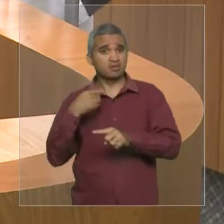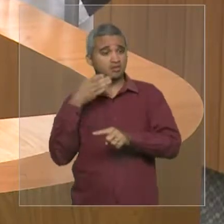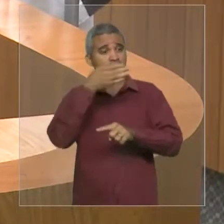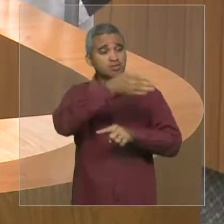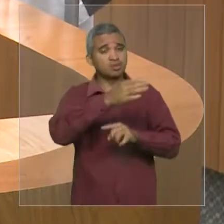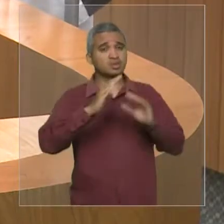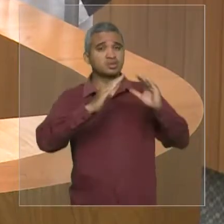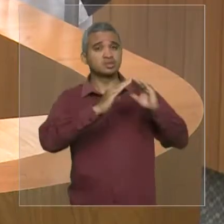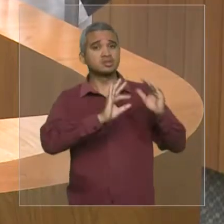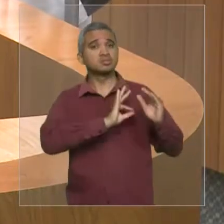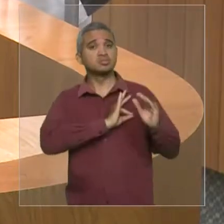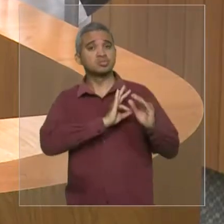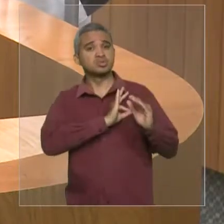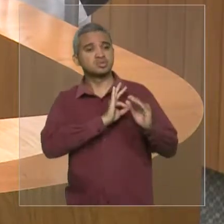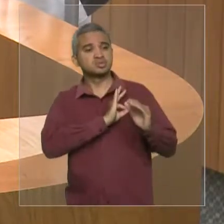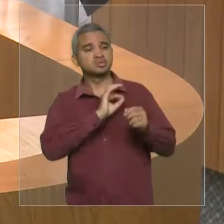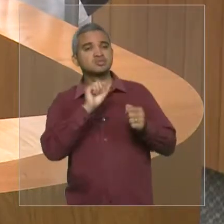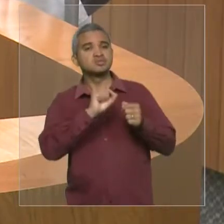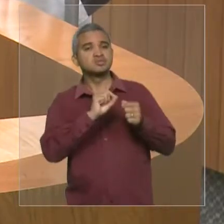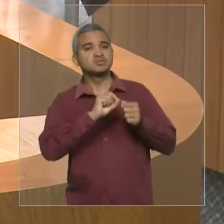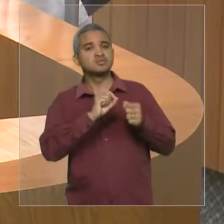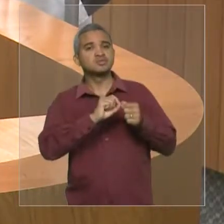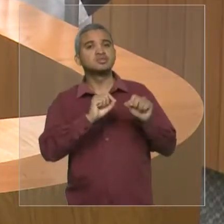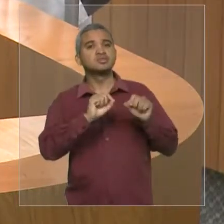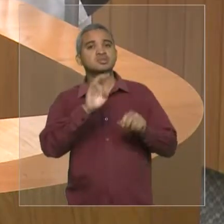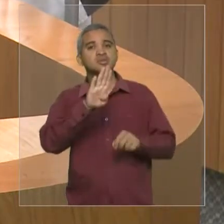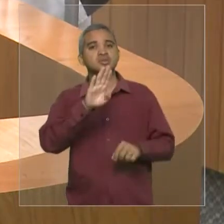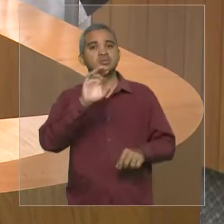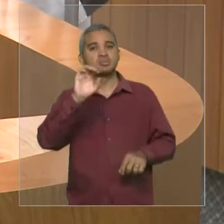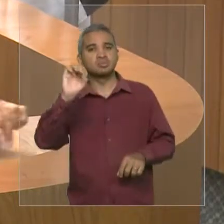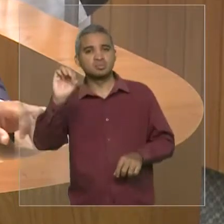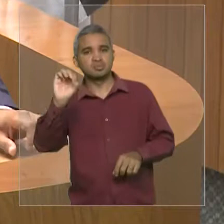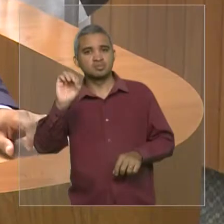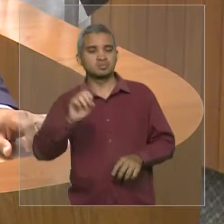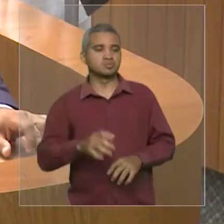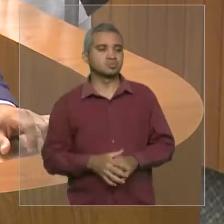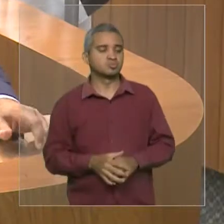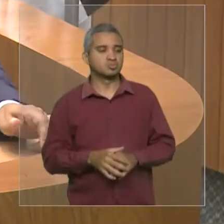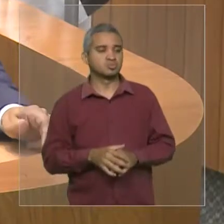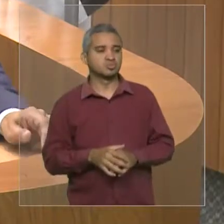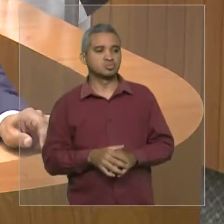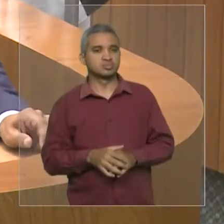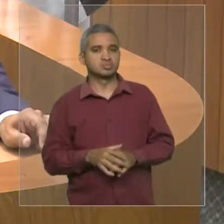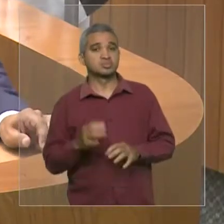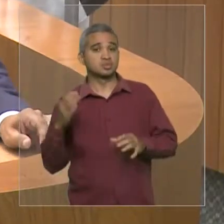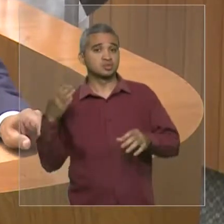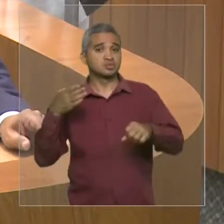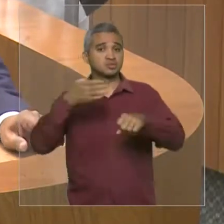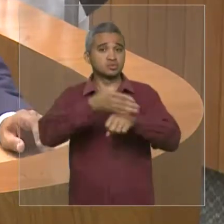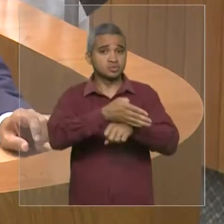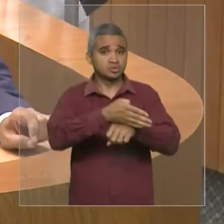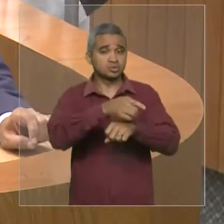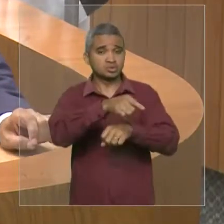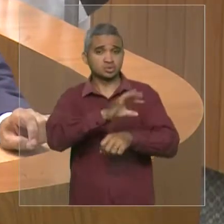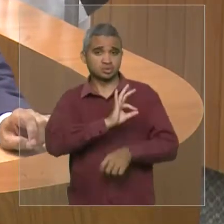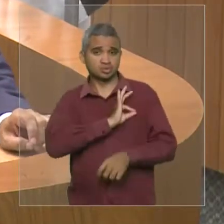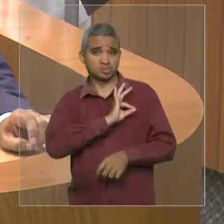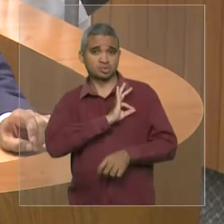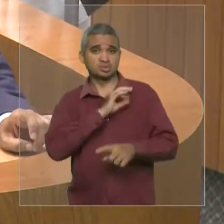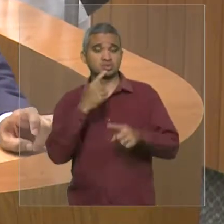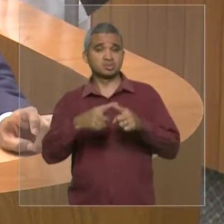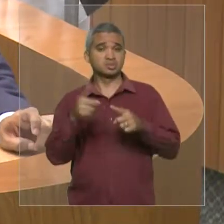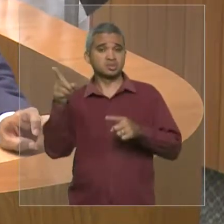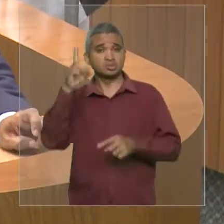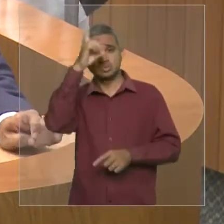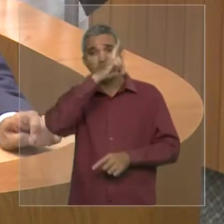só que não tinha, que da parte da delegacia, jogos e furtos. Fui lá ontem, porque não tinha informação nem no domingo.